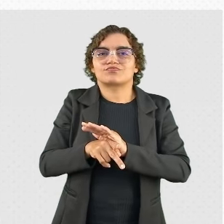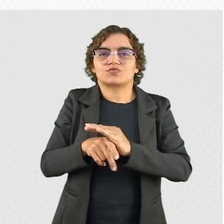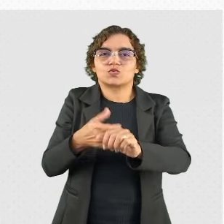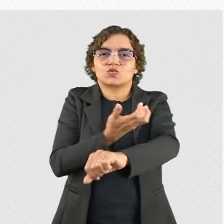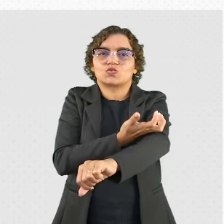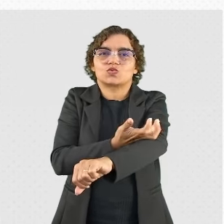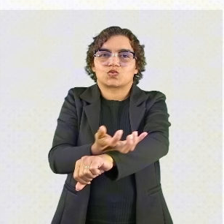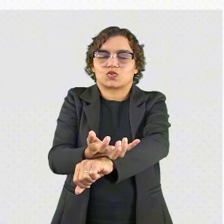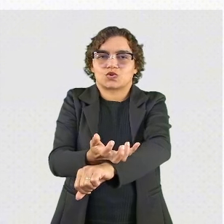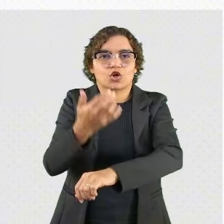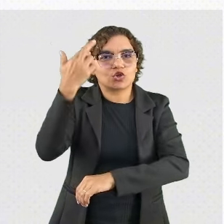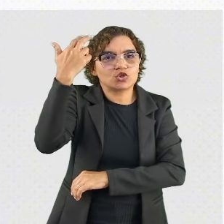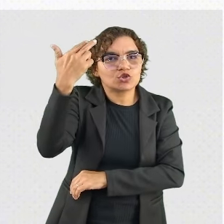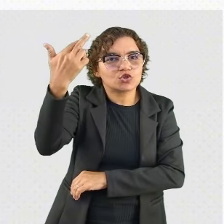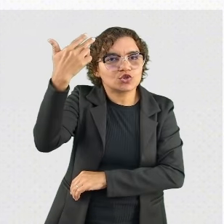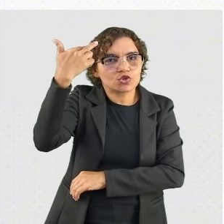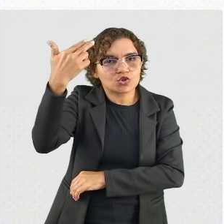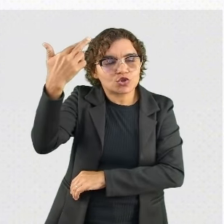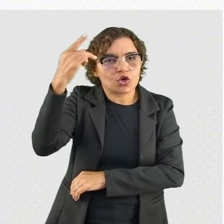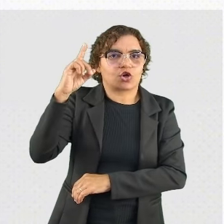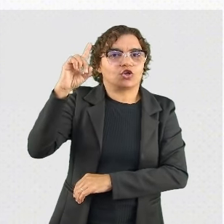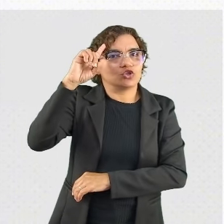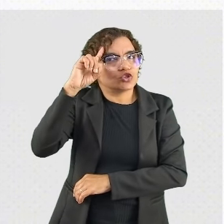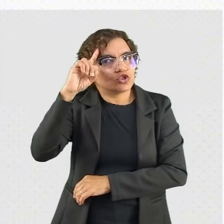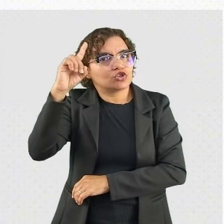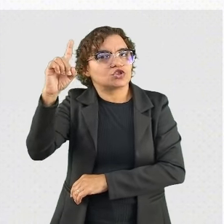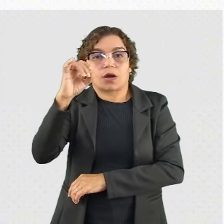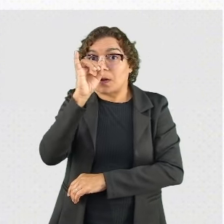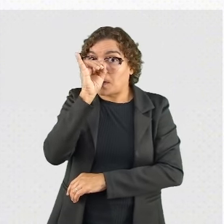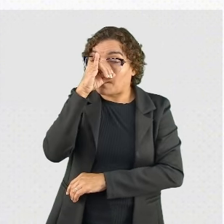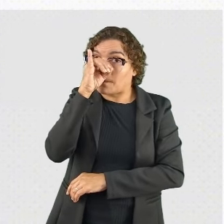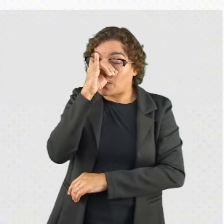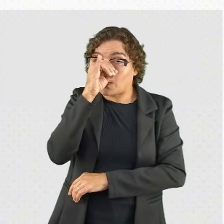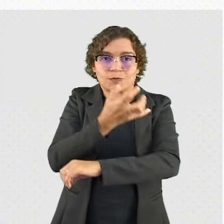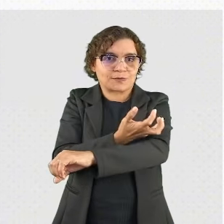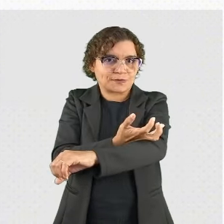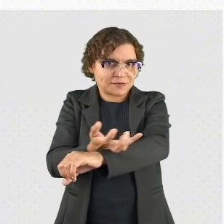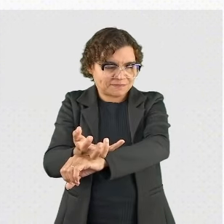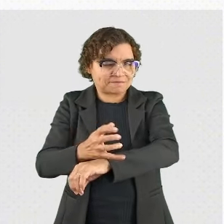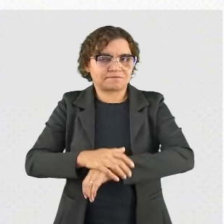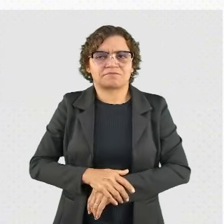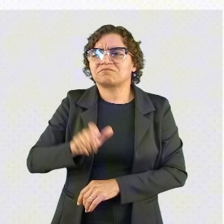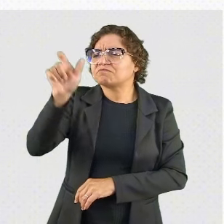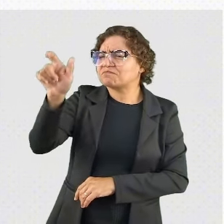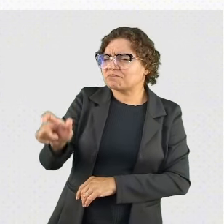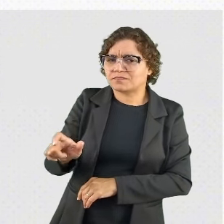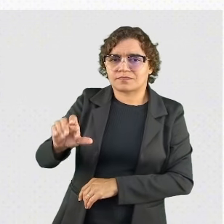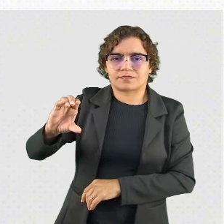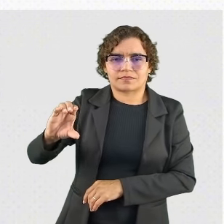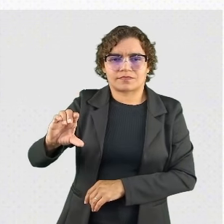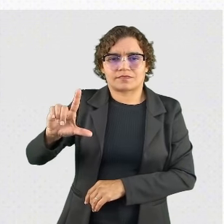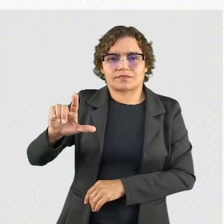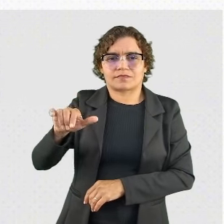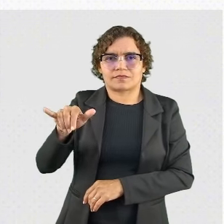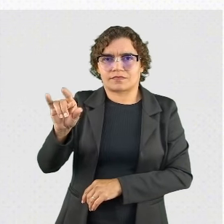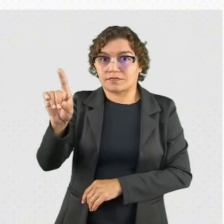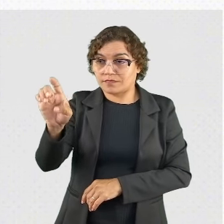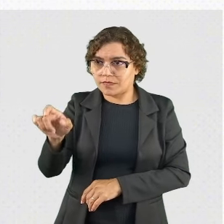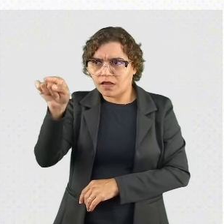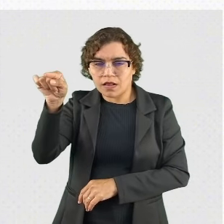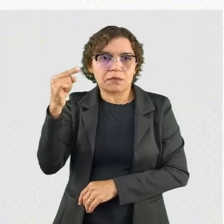chamada a história, né, do dia do porco do campo. Esse indivíduo, Clyde, ele